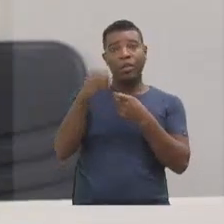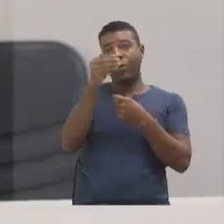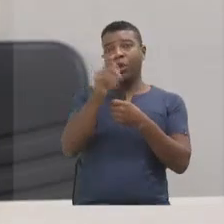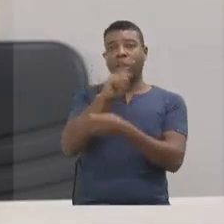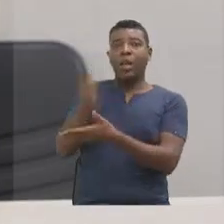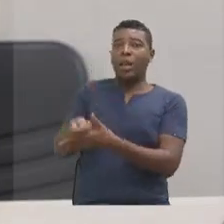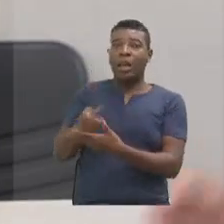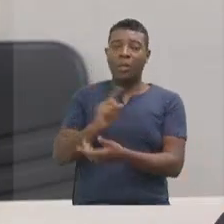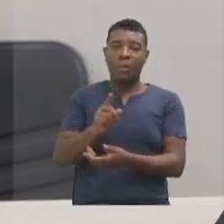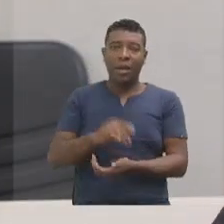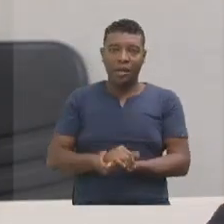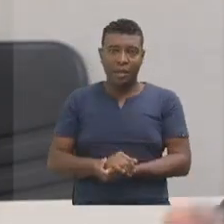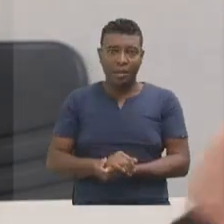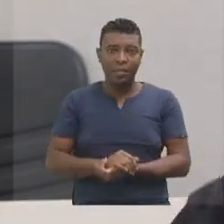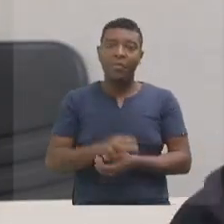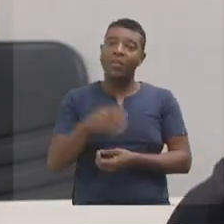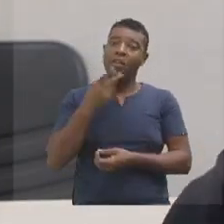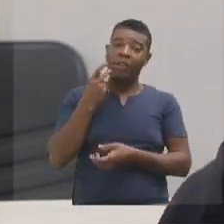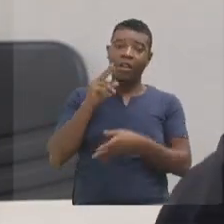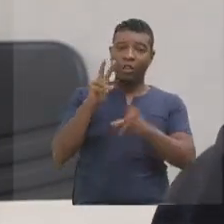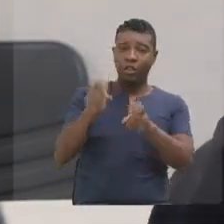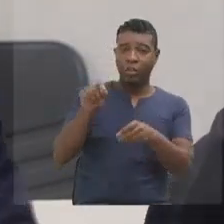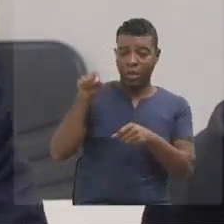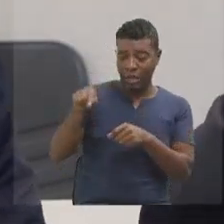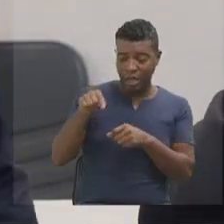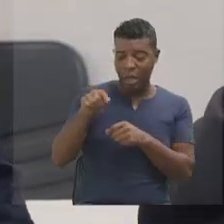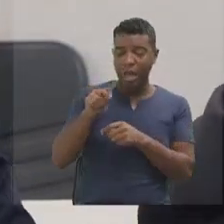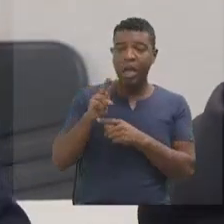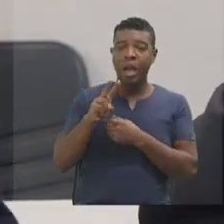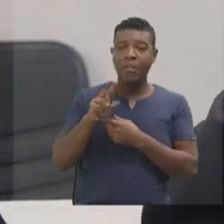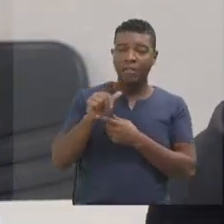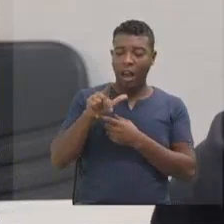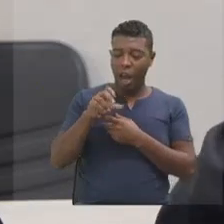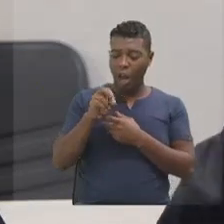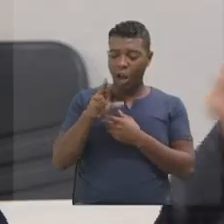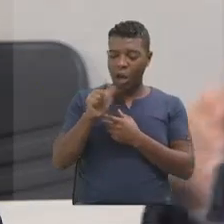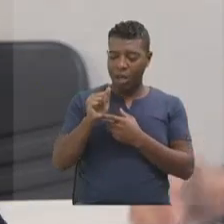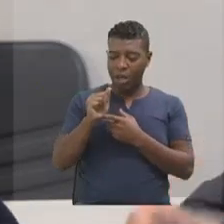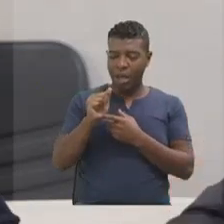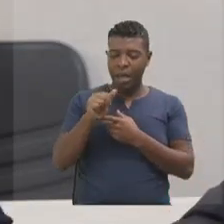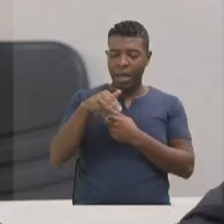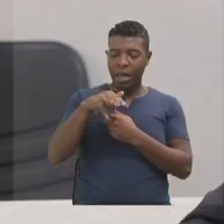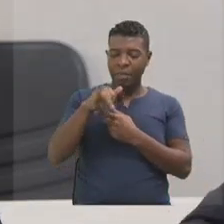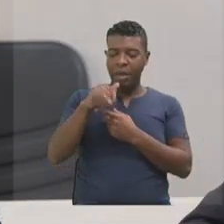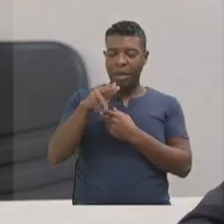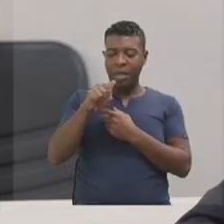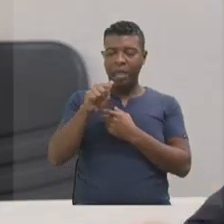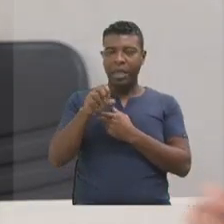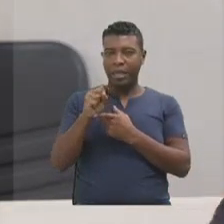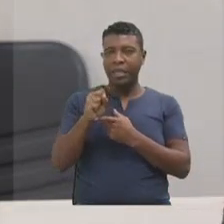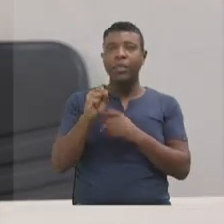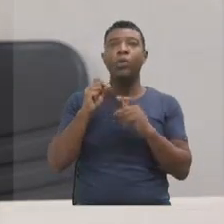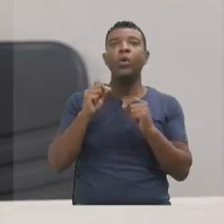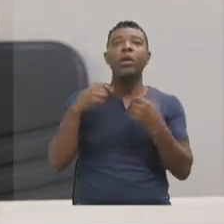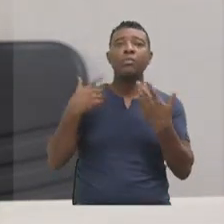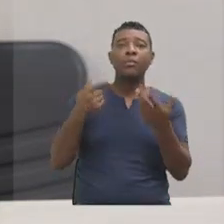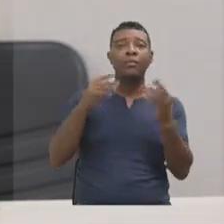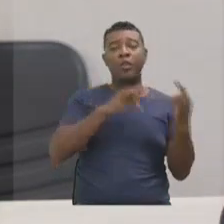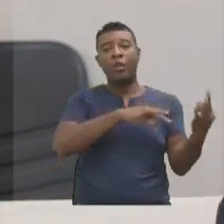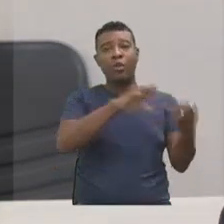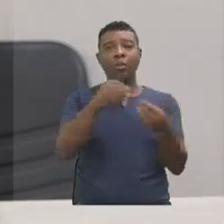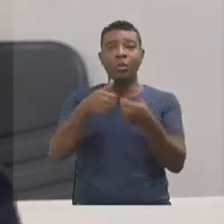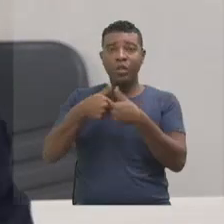Aí eu falo aqui com muita transparência todos os deputados presentes quem estamos ouvindo nós temos um estado com